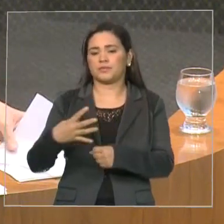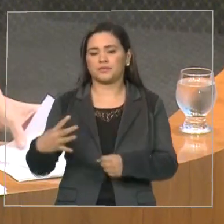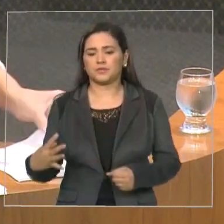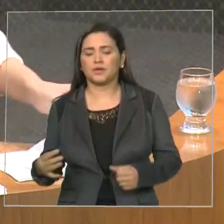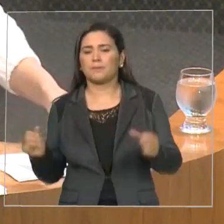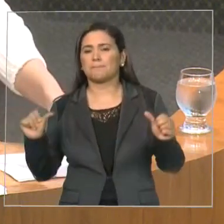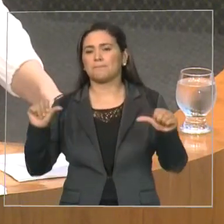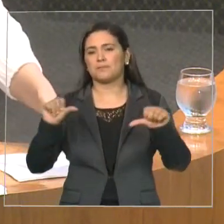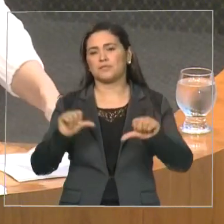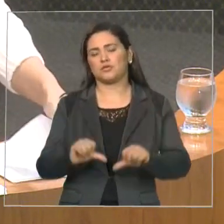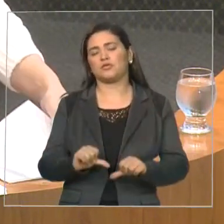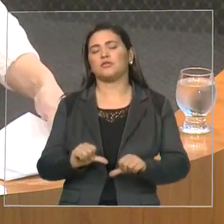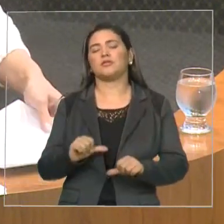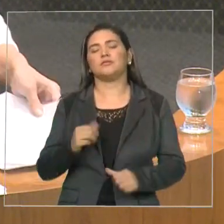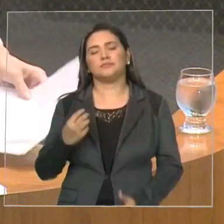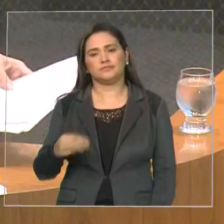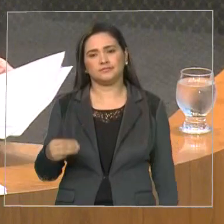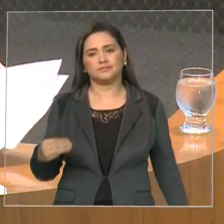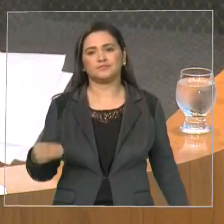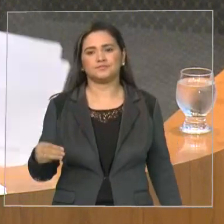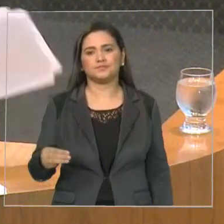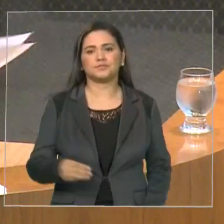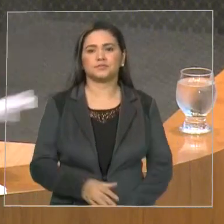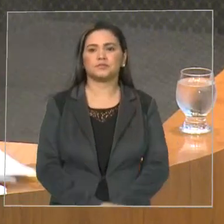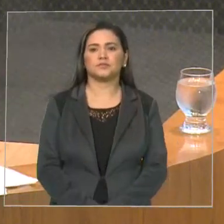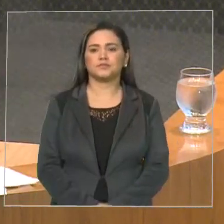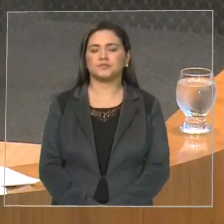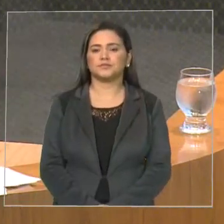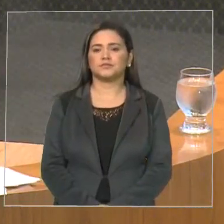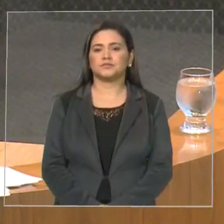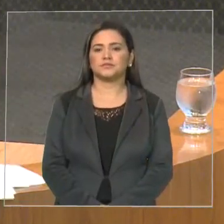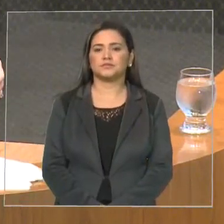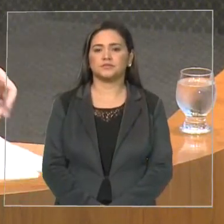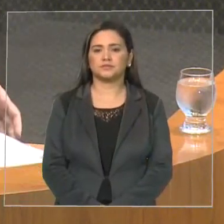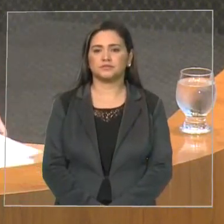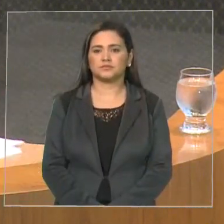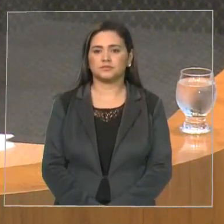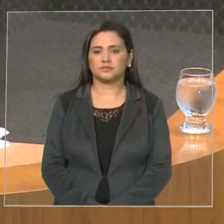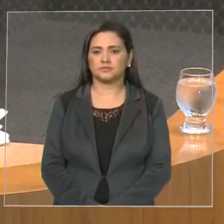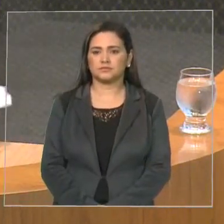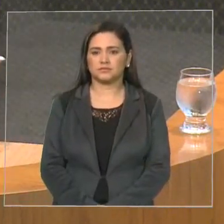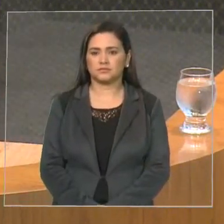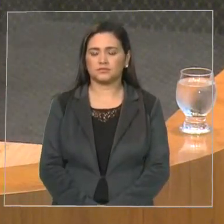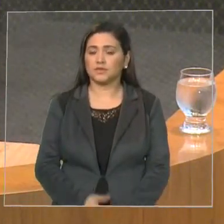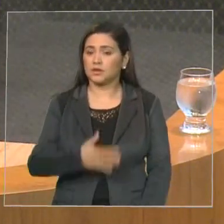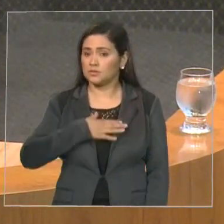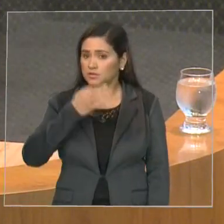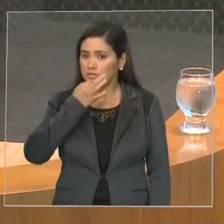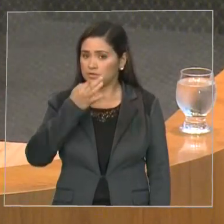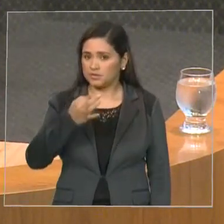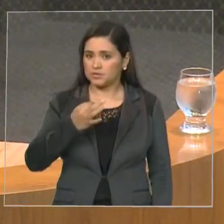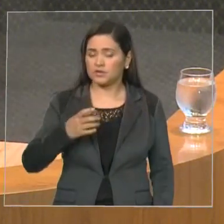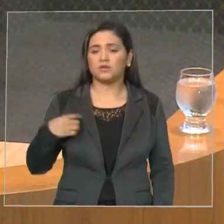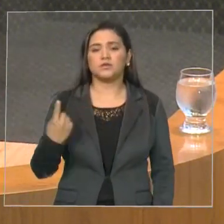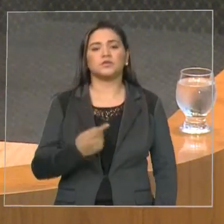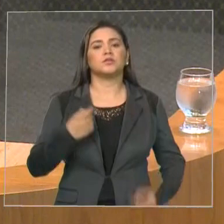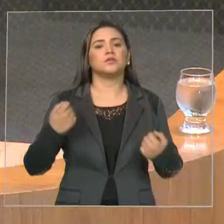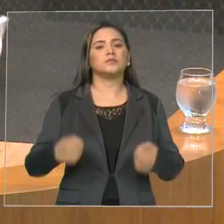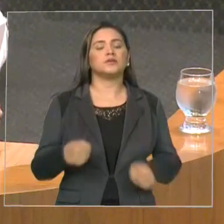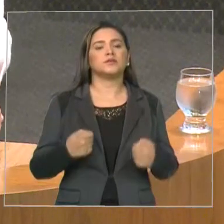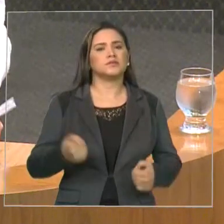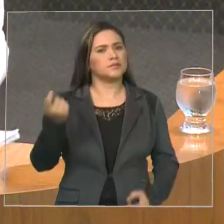o Maranhão. Então, eu acho que precisamos